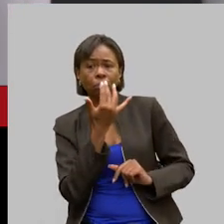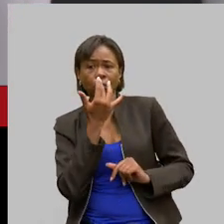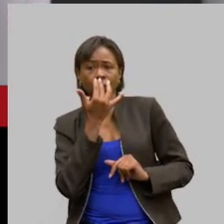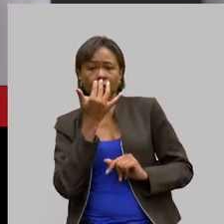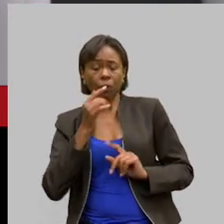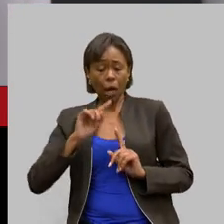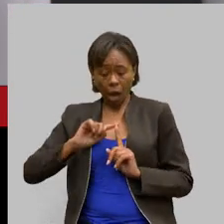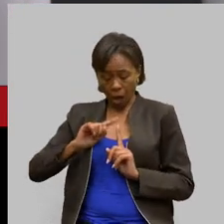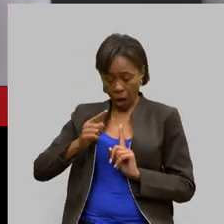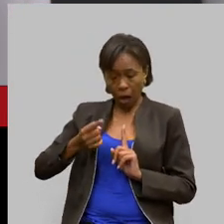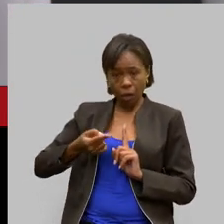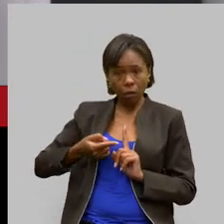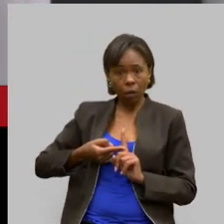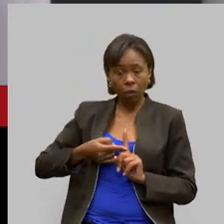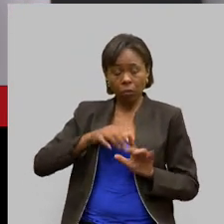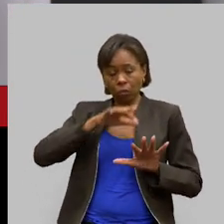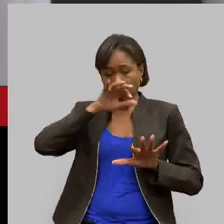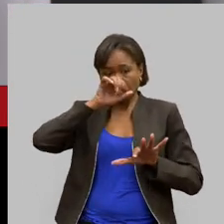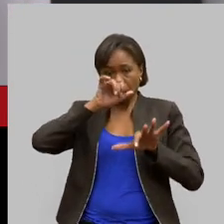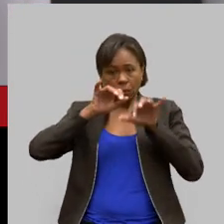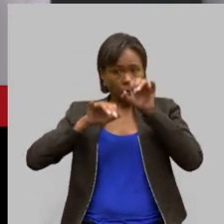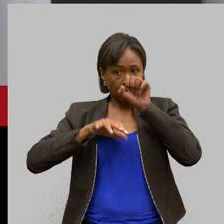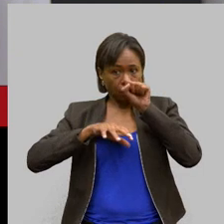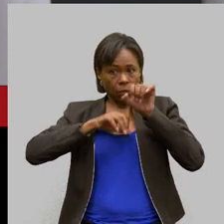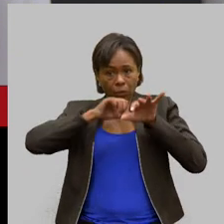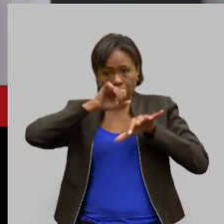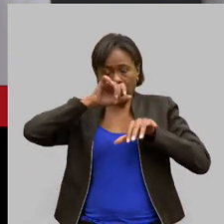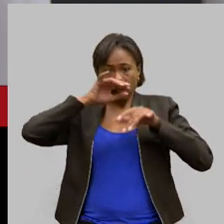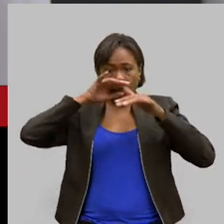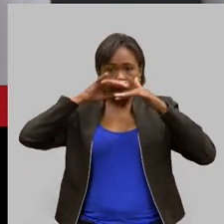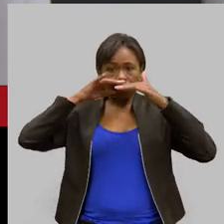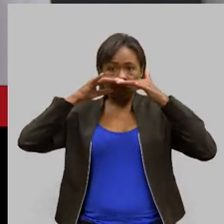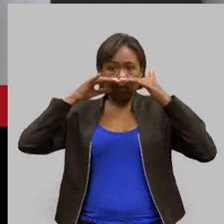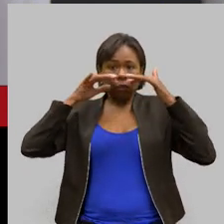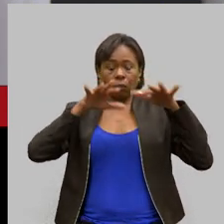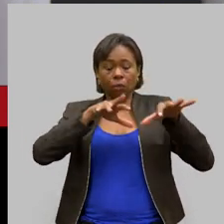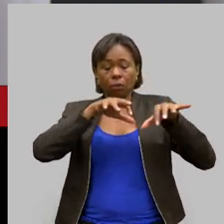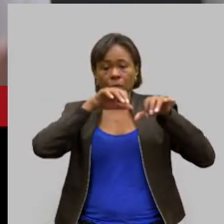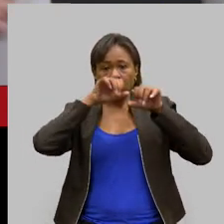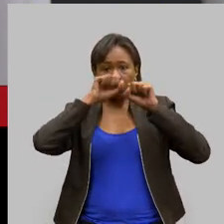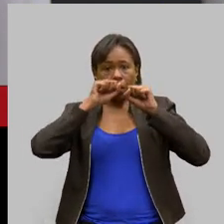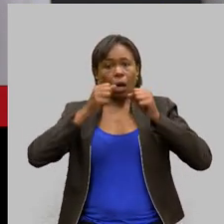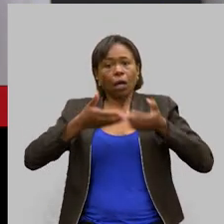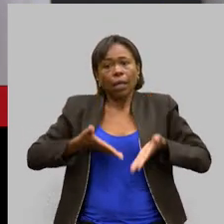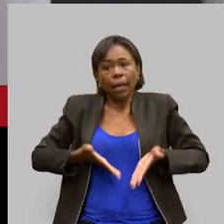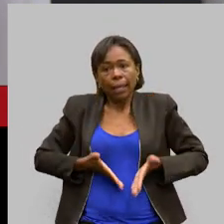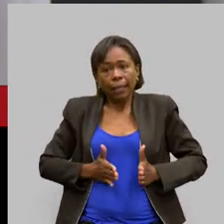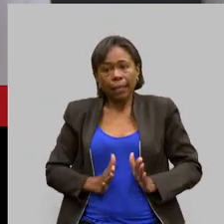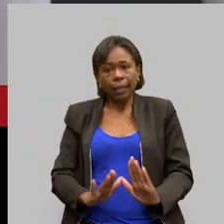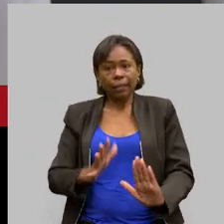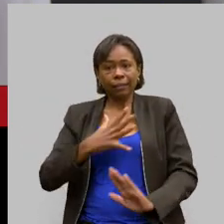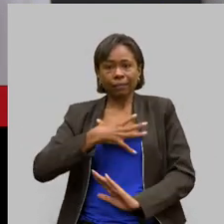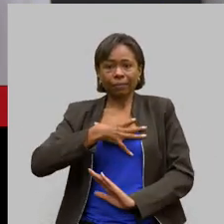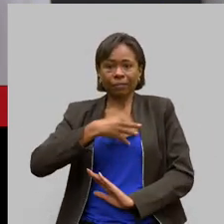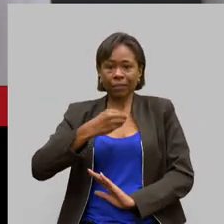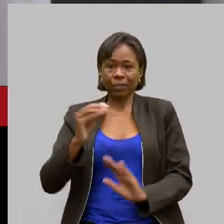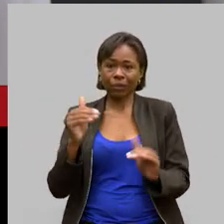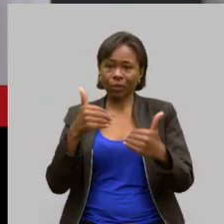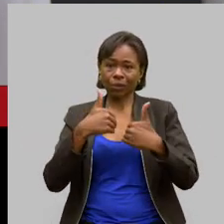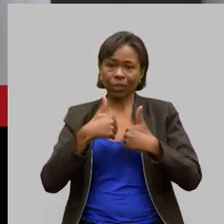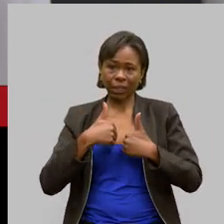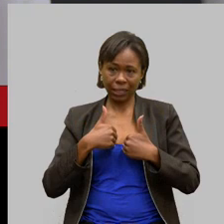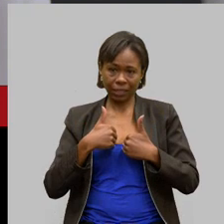absorvendo esses gases tóxicos e pode ter um filho autista né no meu livro tô colocando aqui